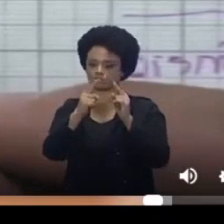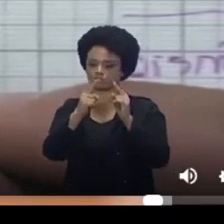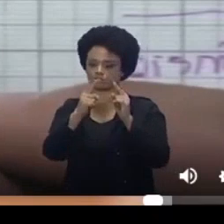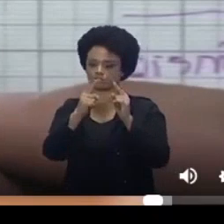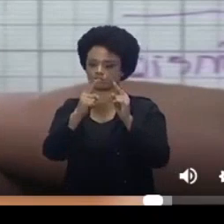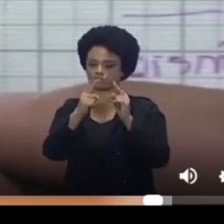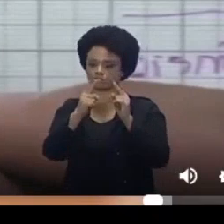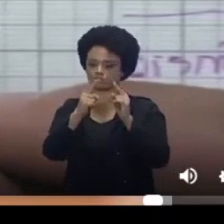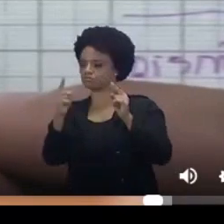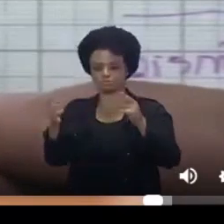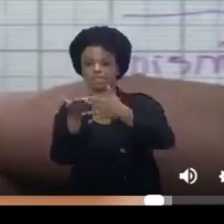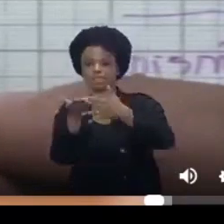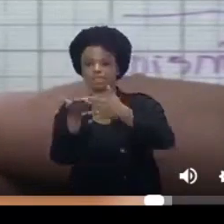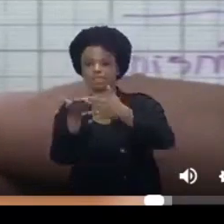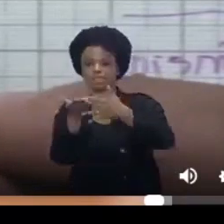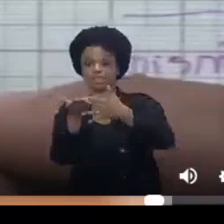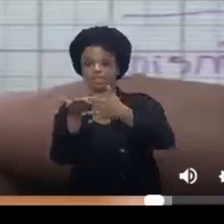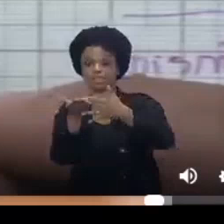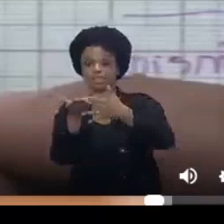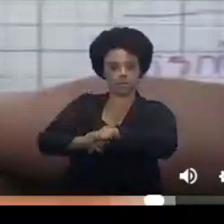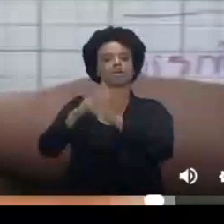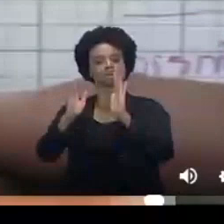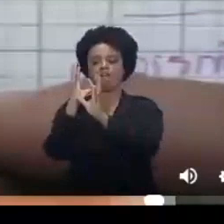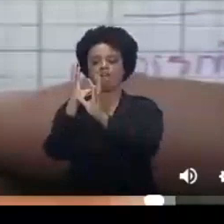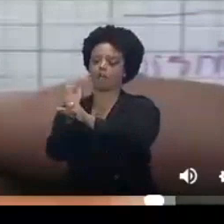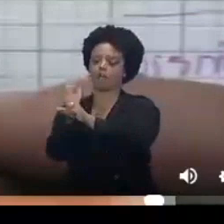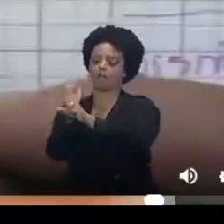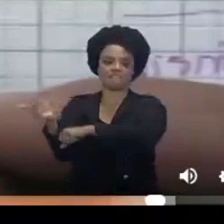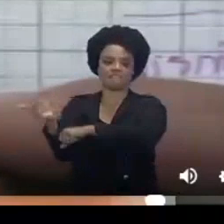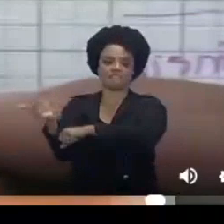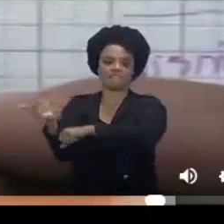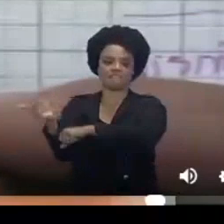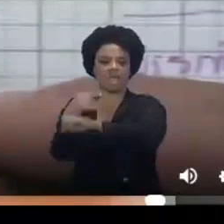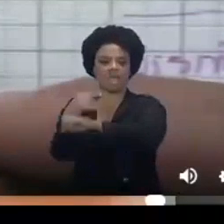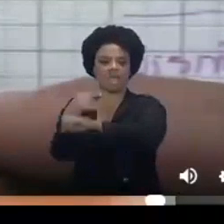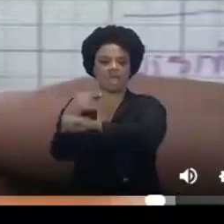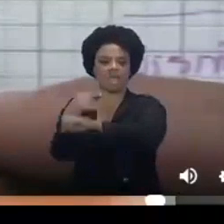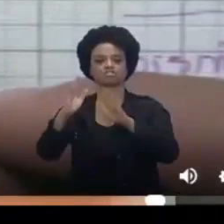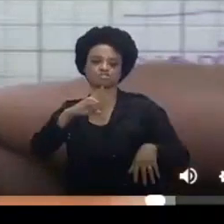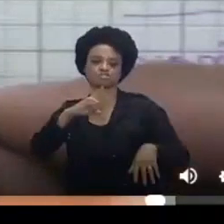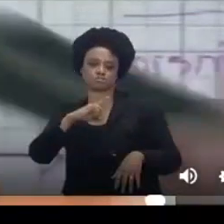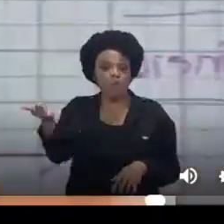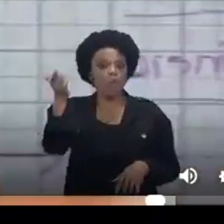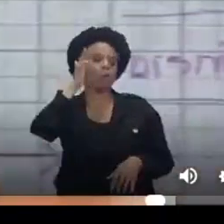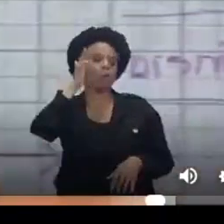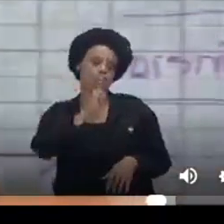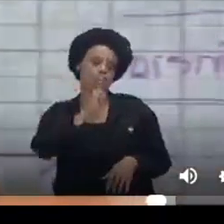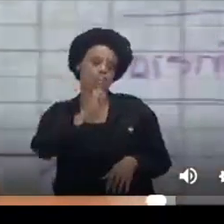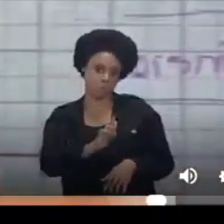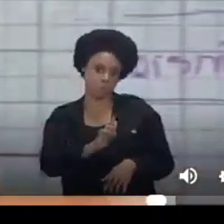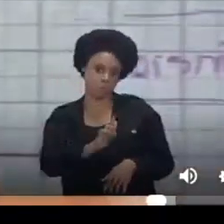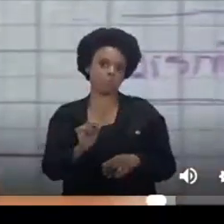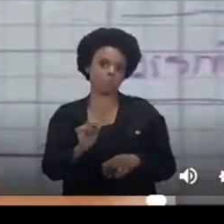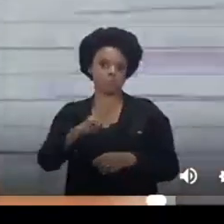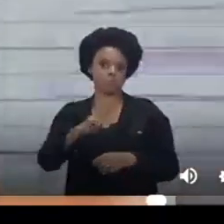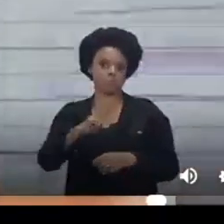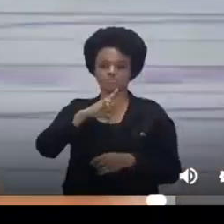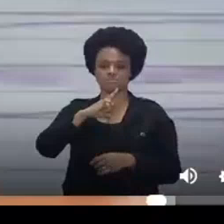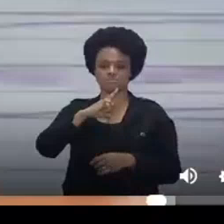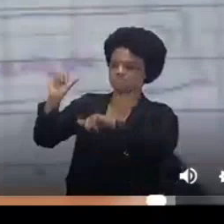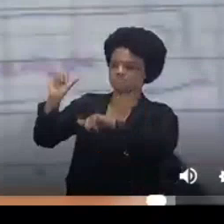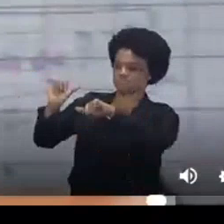de tempo, ele calcula para você a velocidade com que você estava e aí você consegue ser multado.